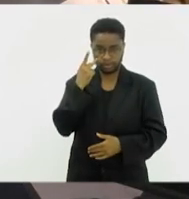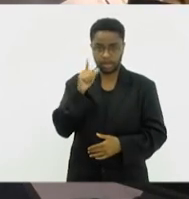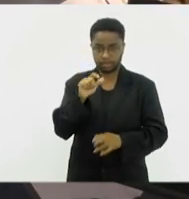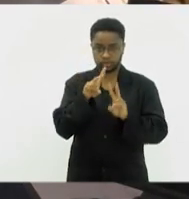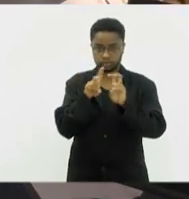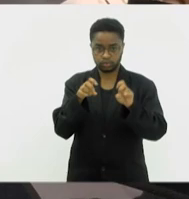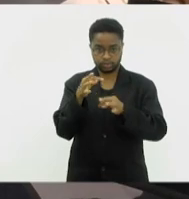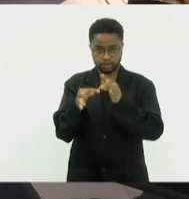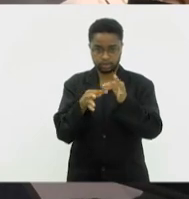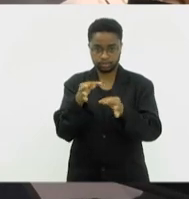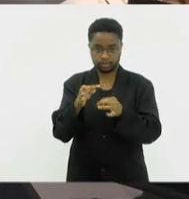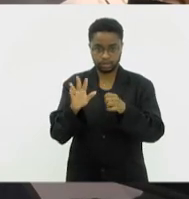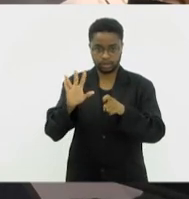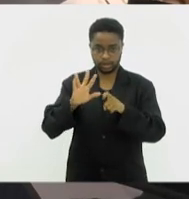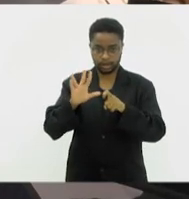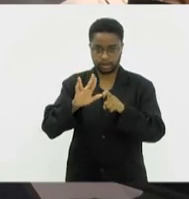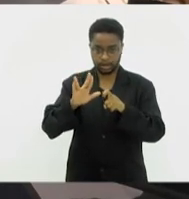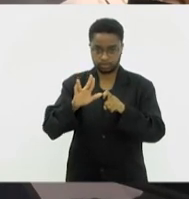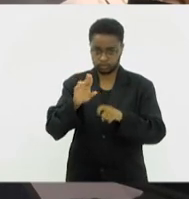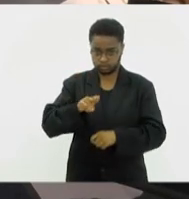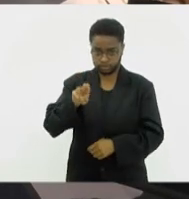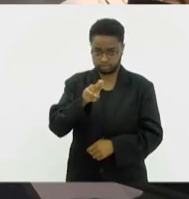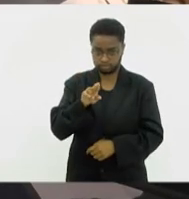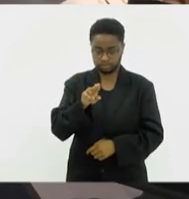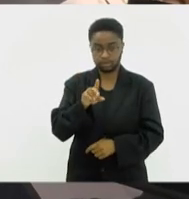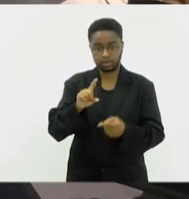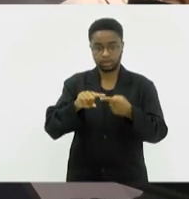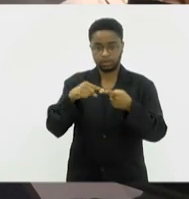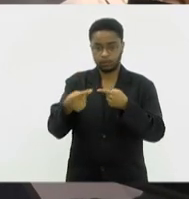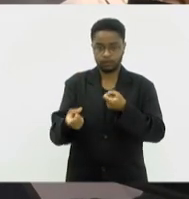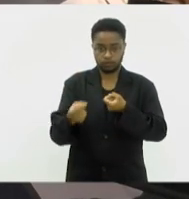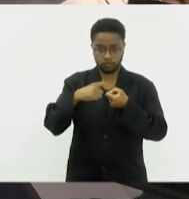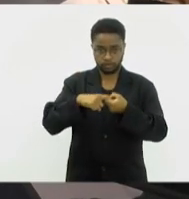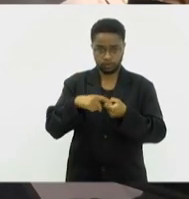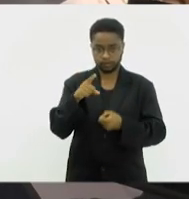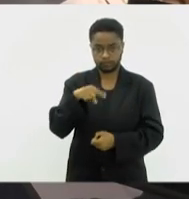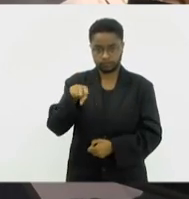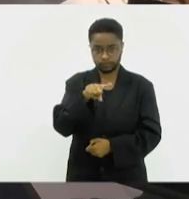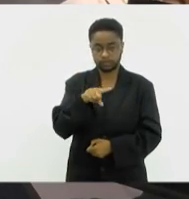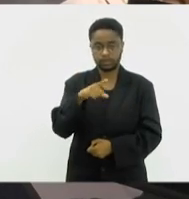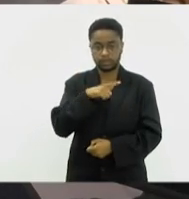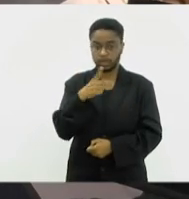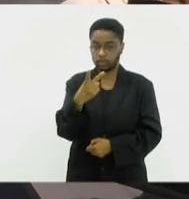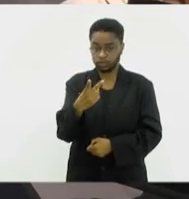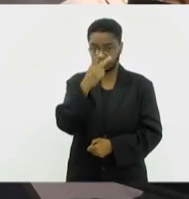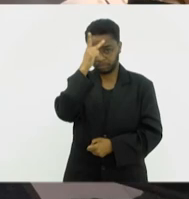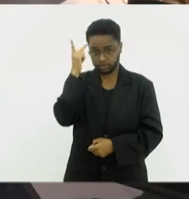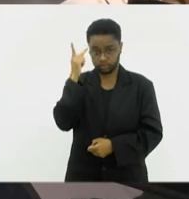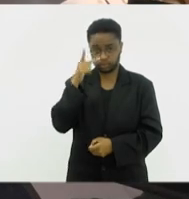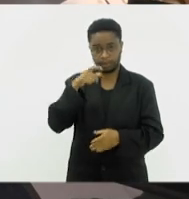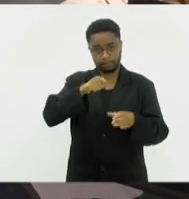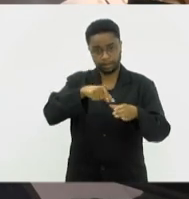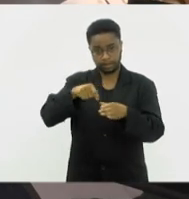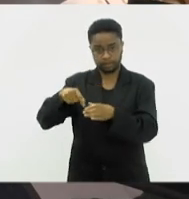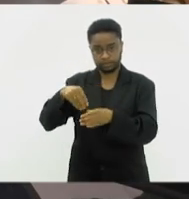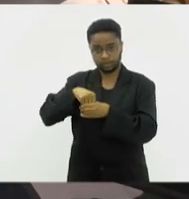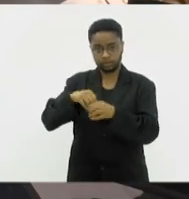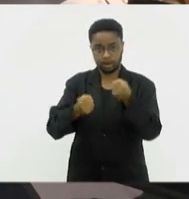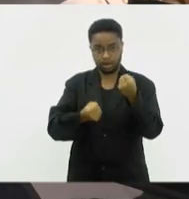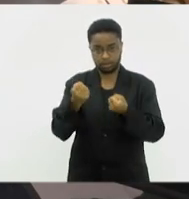tratamento com cannabis. A base de cannabis. A base de cannabis. Aí na volta, no trajeto... Tinha dois cultivadores no carro. Entendi.